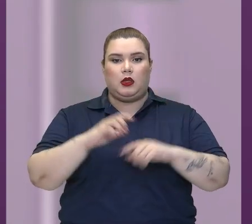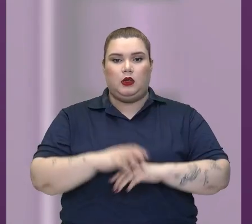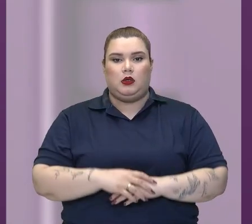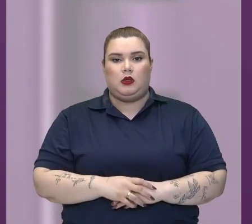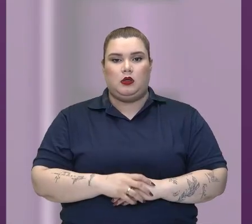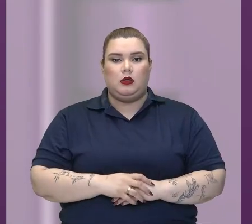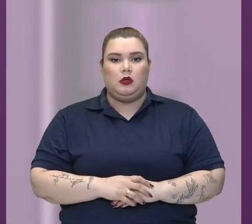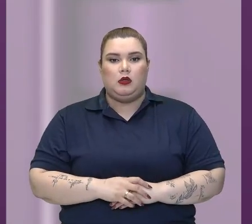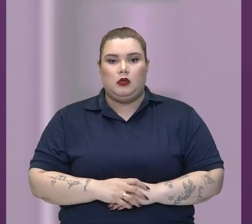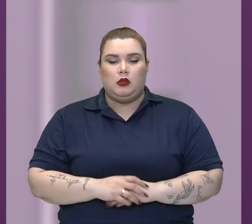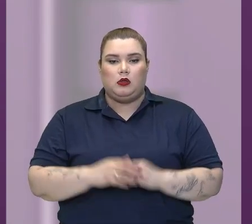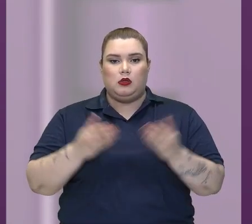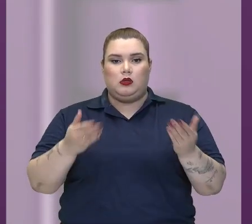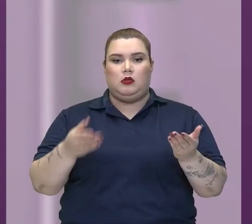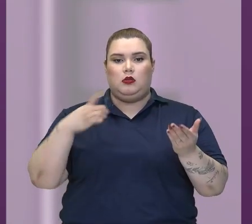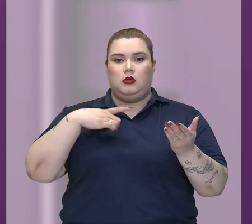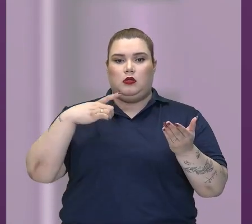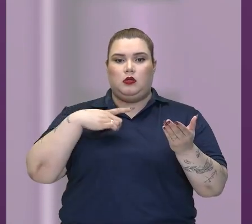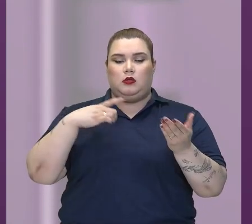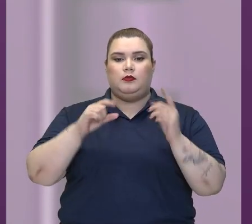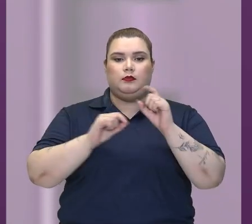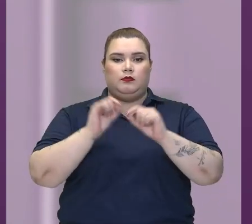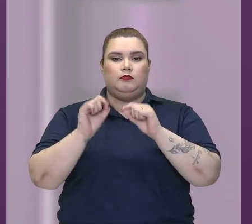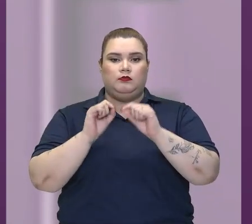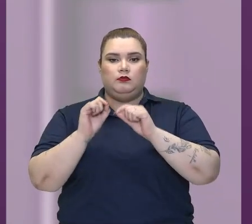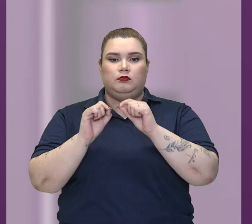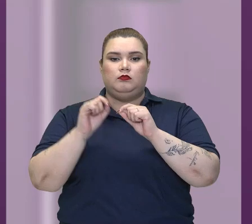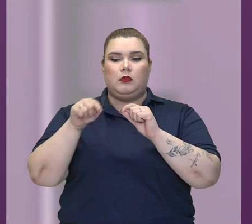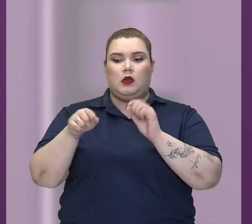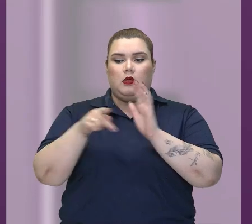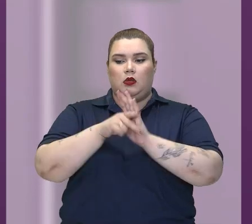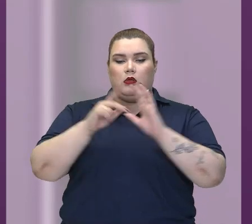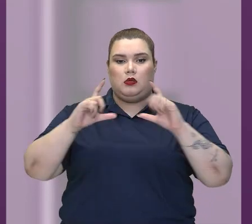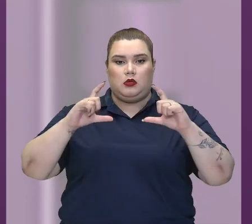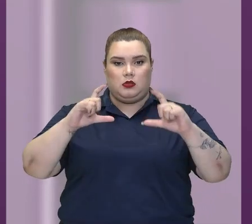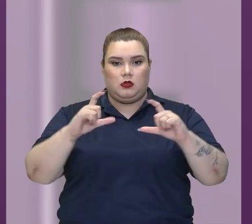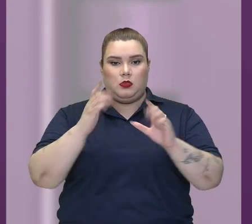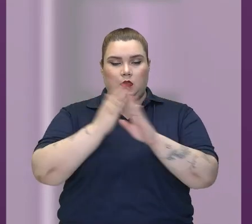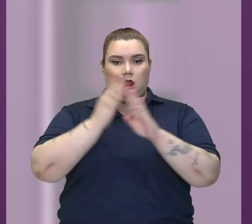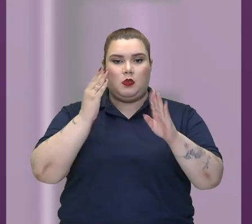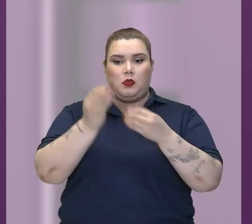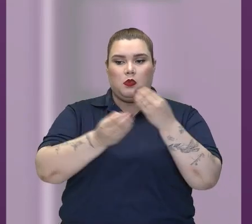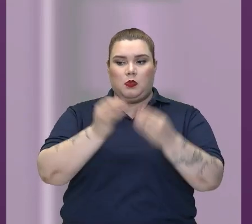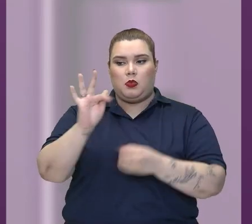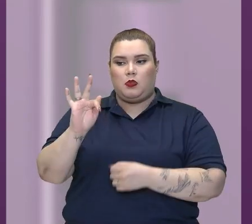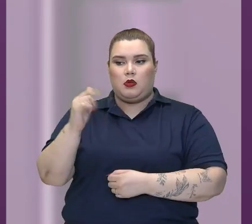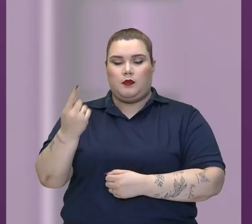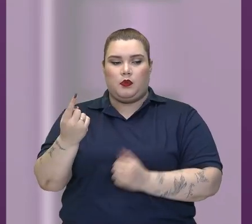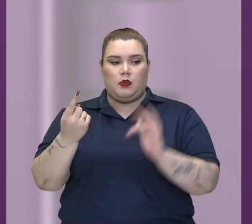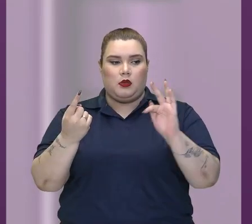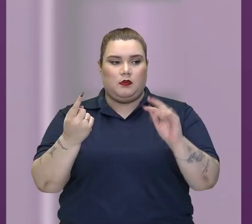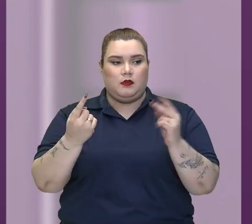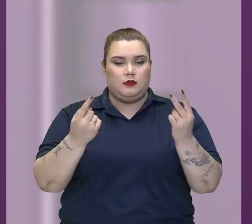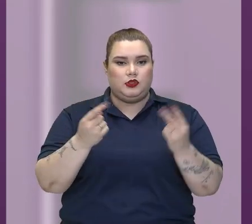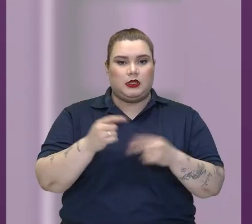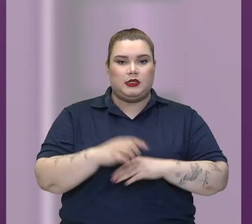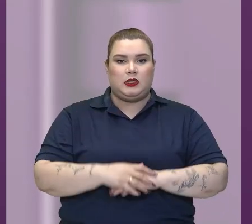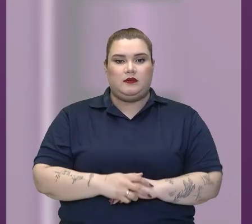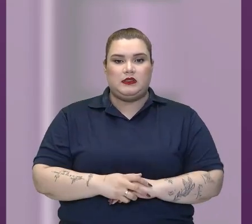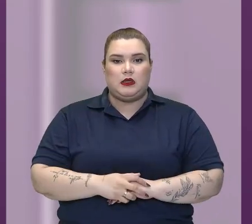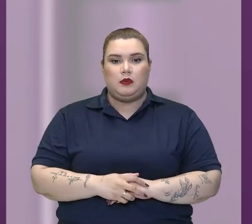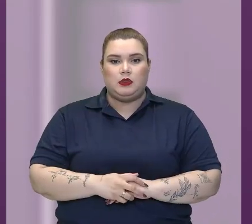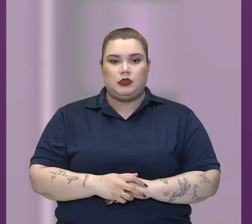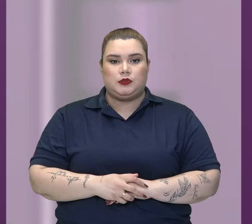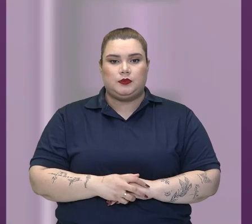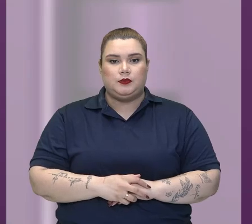aqui para a gente determinar os focos para essa elipse que a gente conseguiu aí organizar na equação reduzida, tá bom? Então,